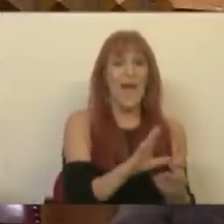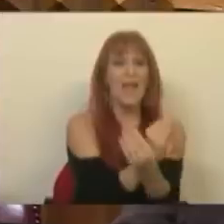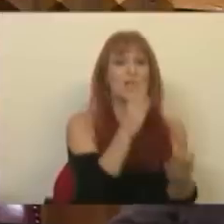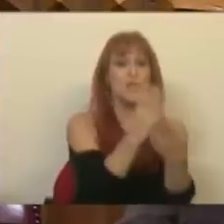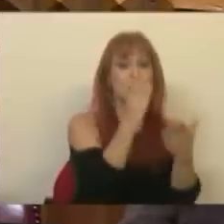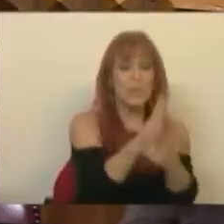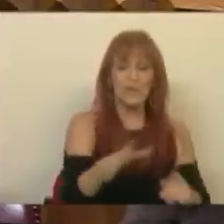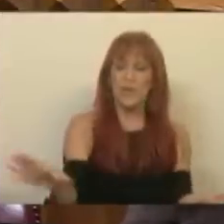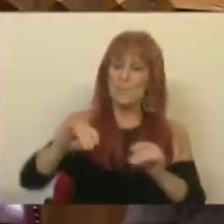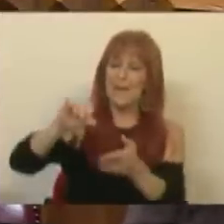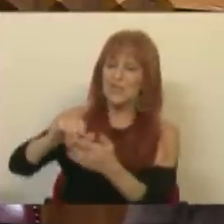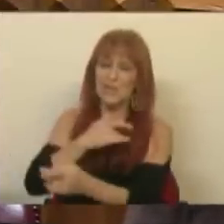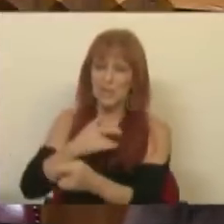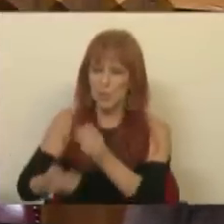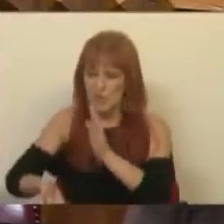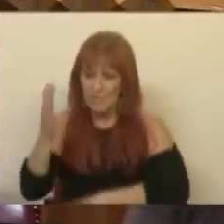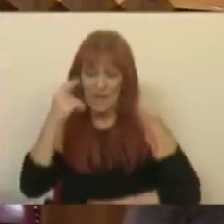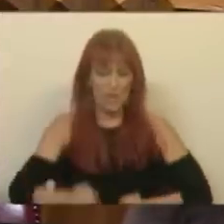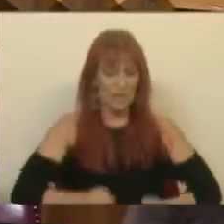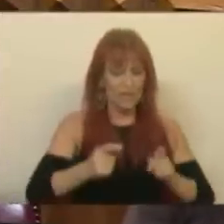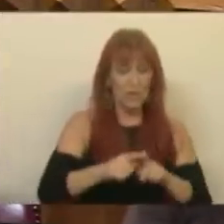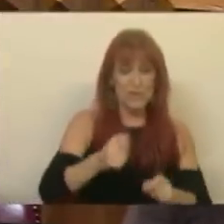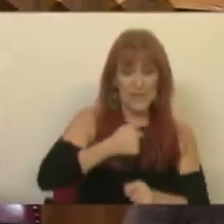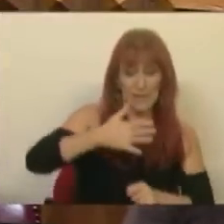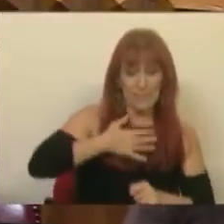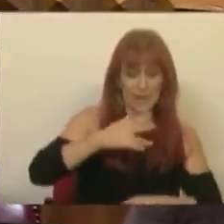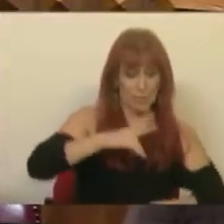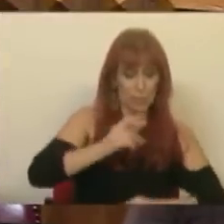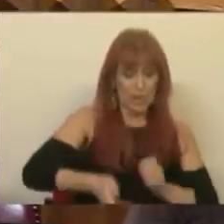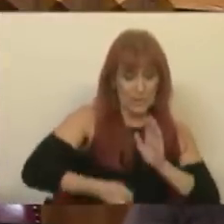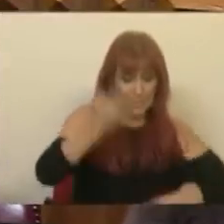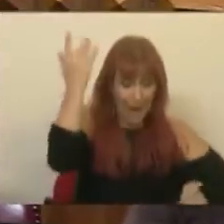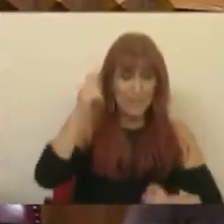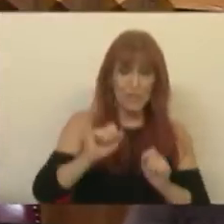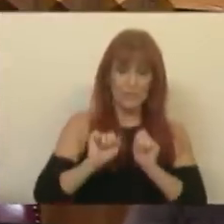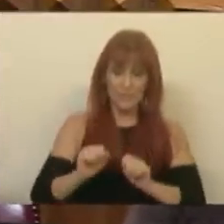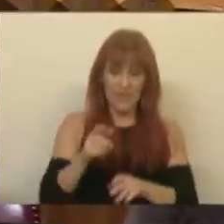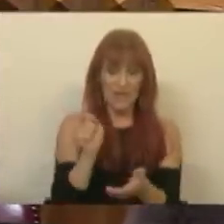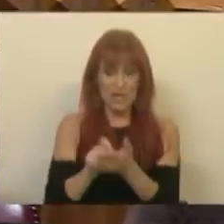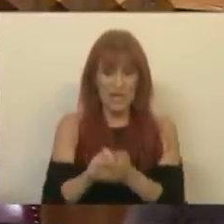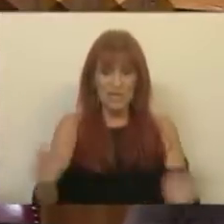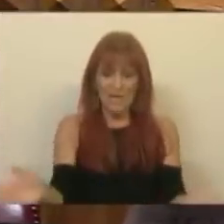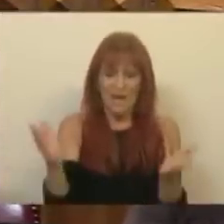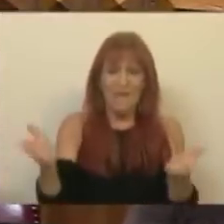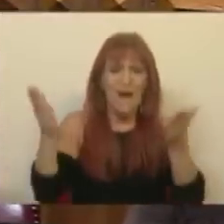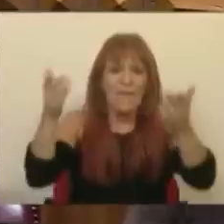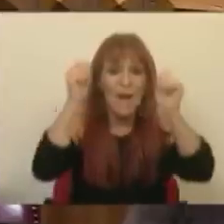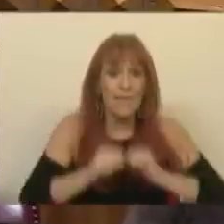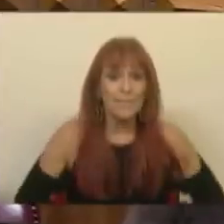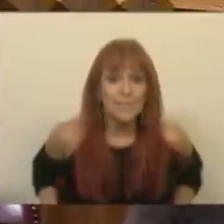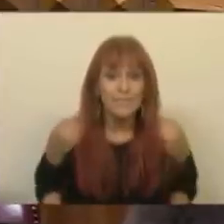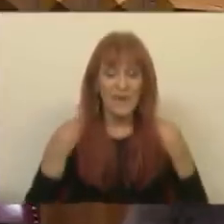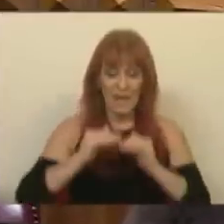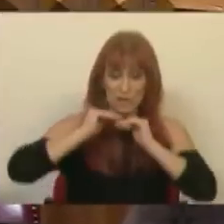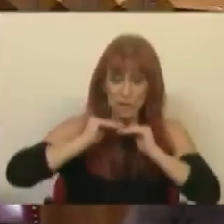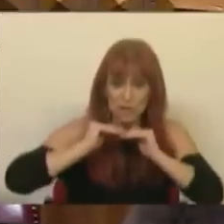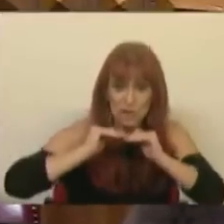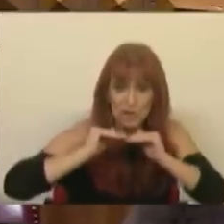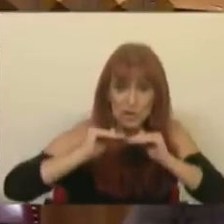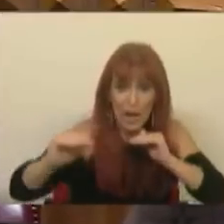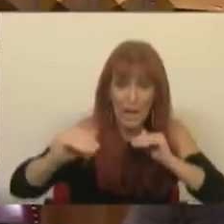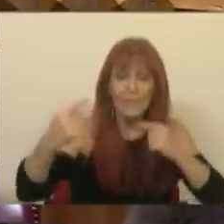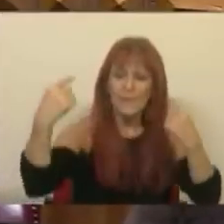mais centros de saúde mais investimento nas empresas portuguesas e nas agendas mobilizadoras estabilidade